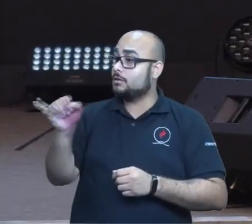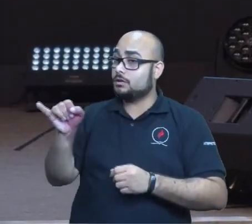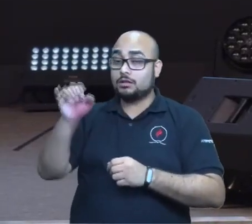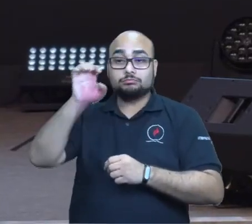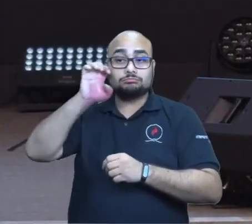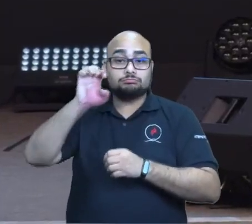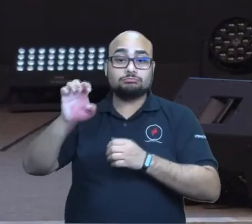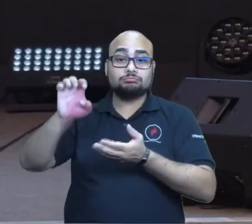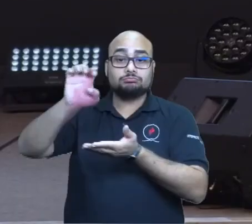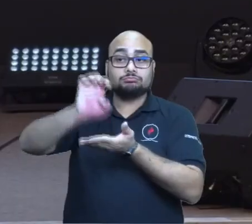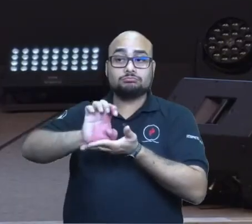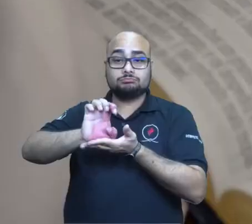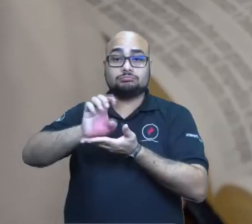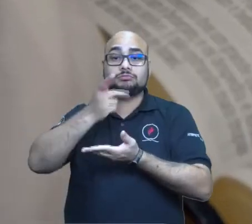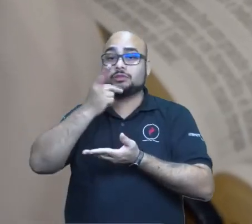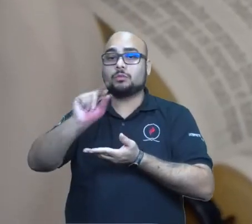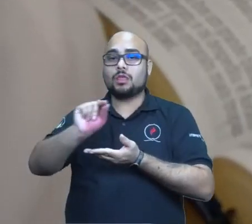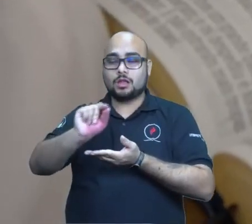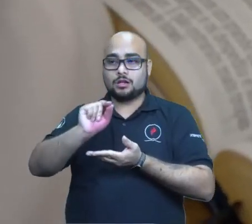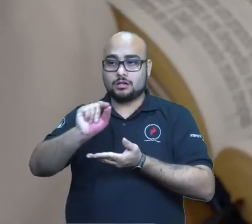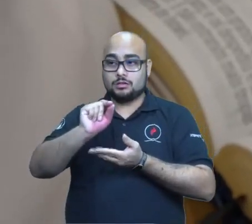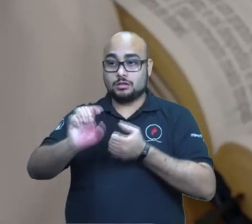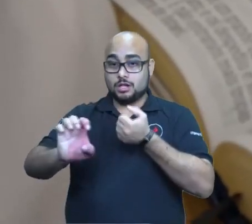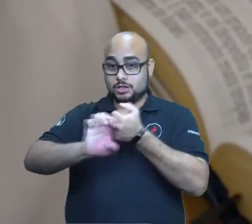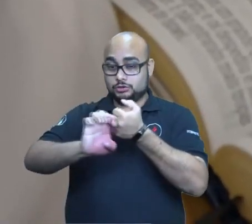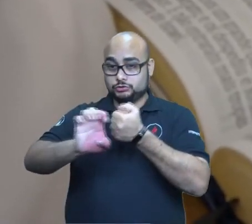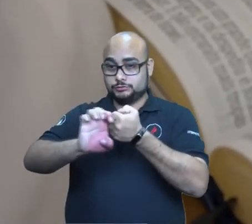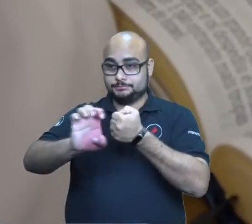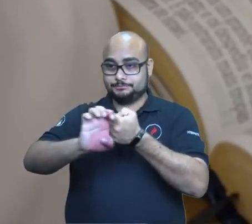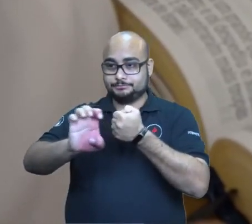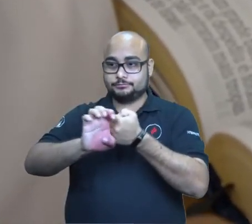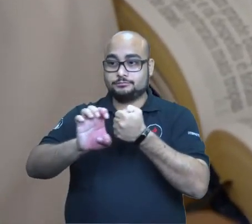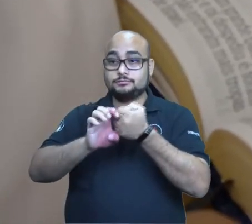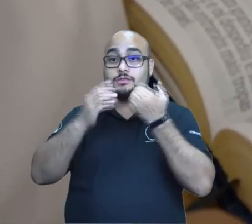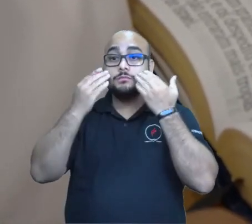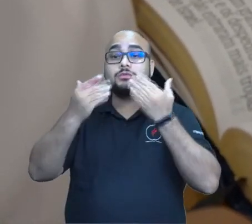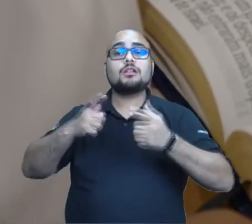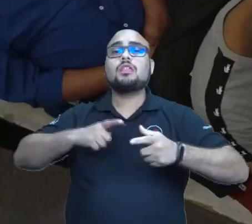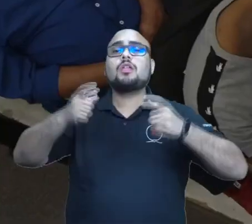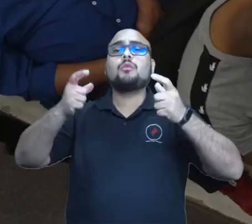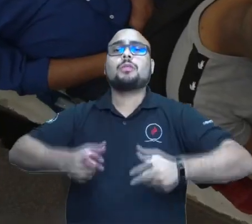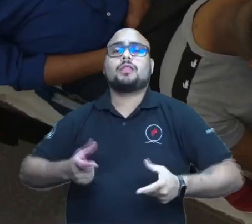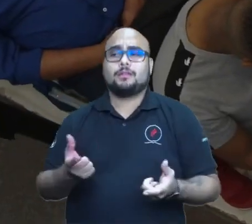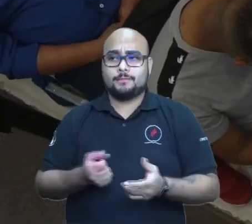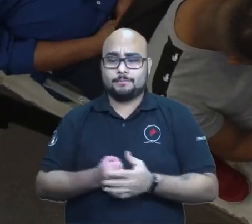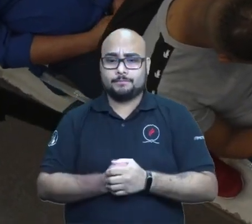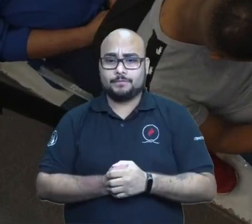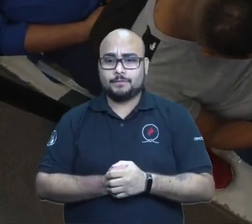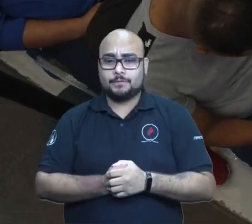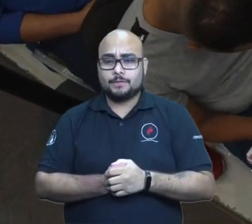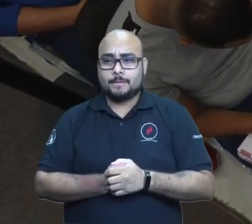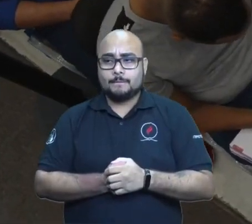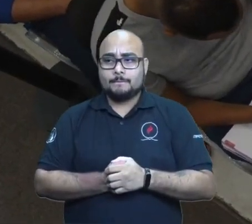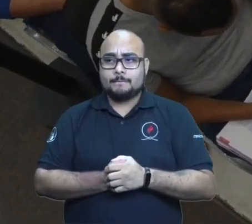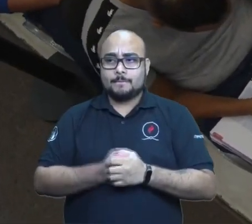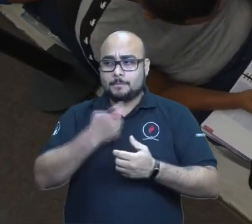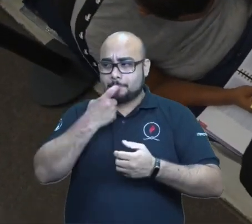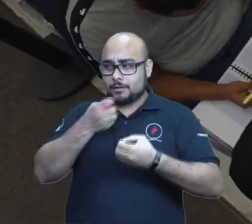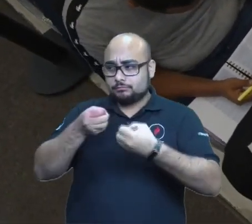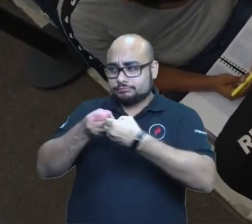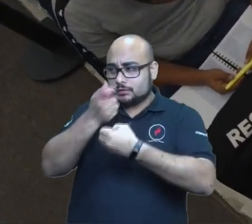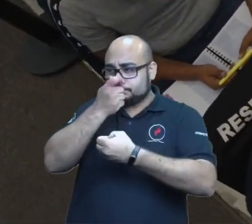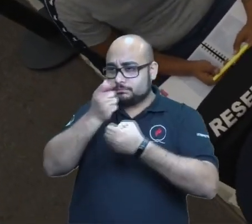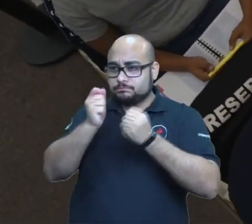face nos é estreito vamos pois até o Jordão e tomamos de lá cada um de nós uma viga